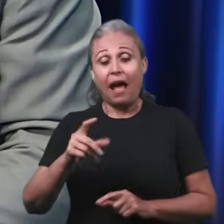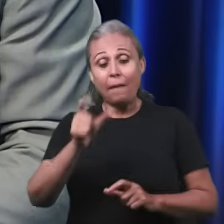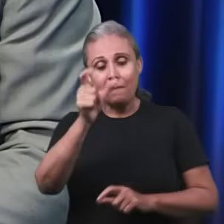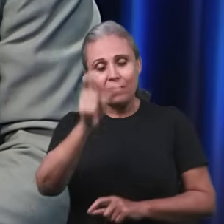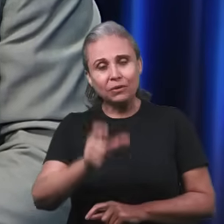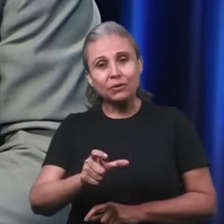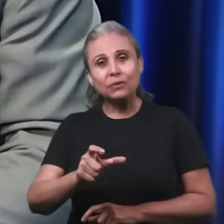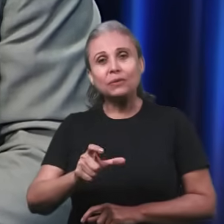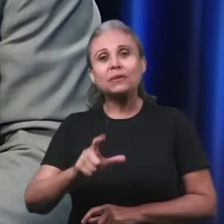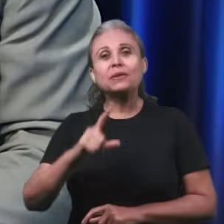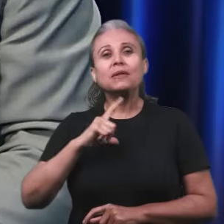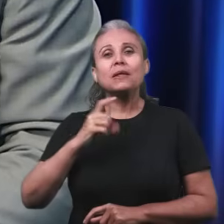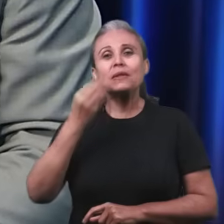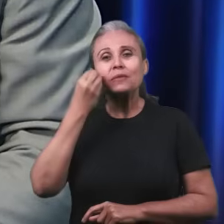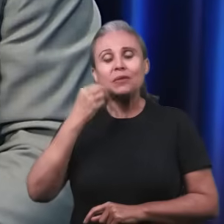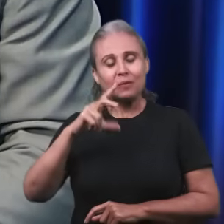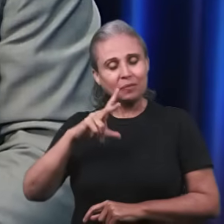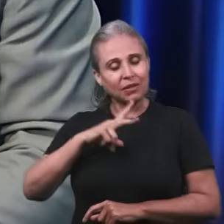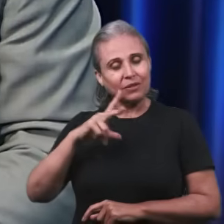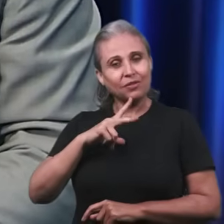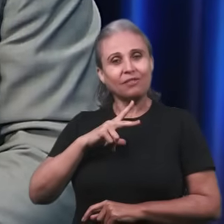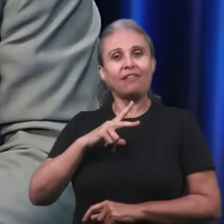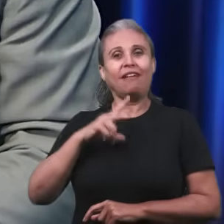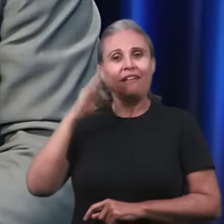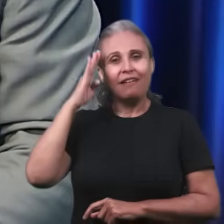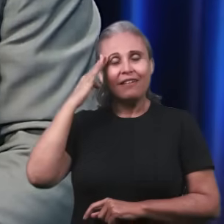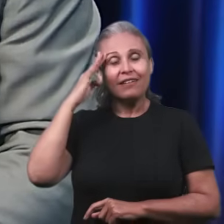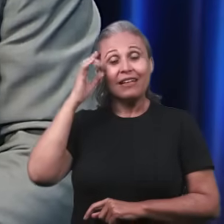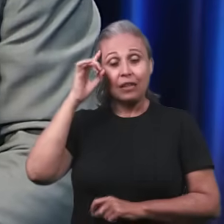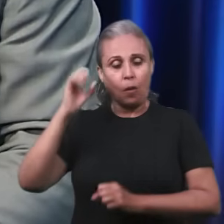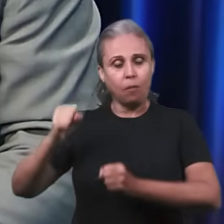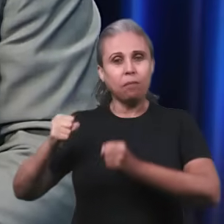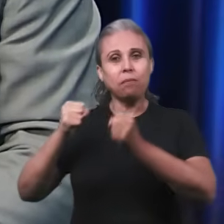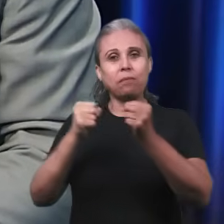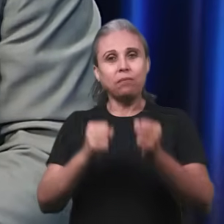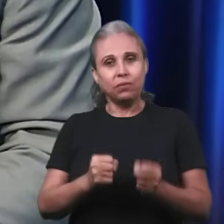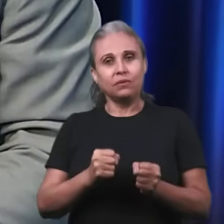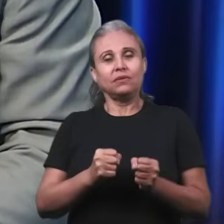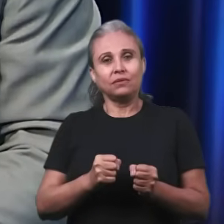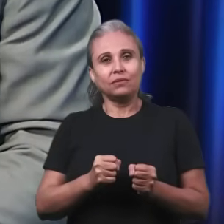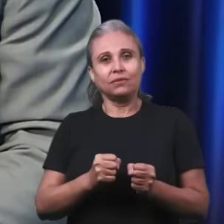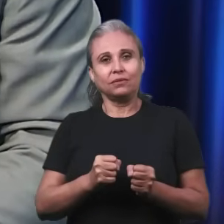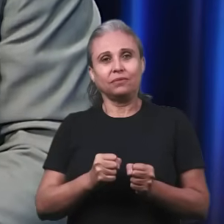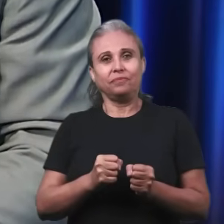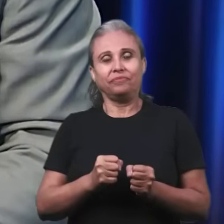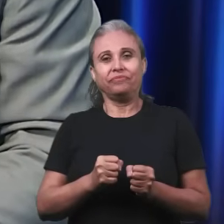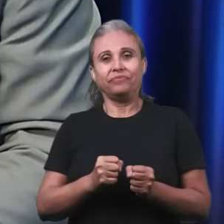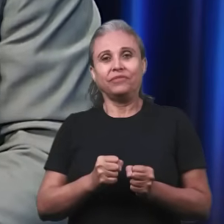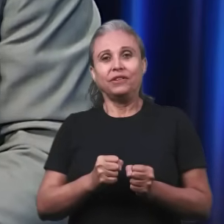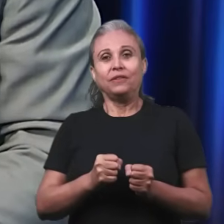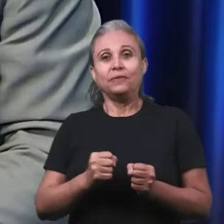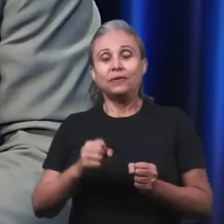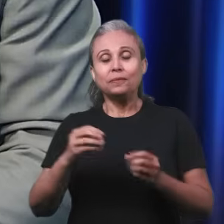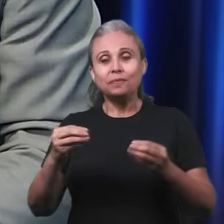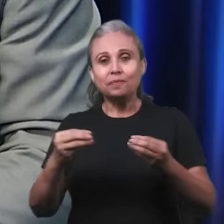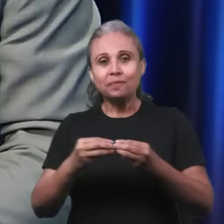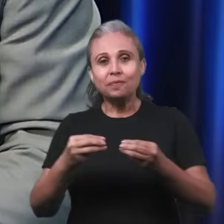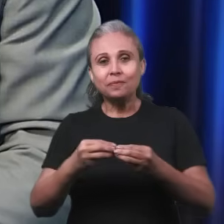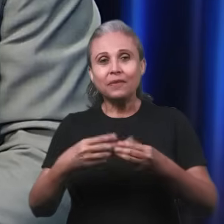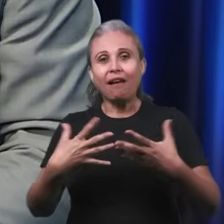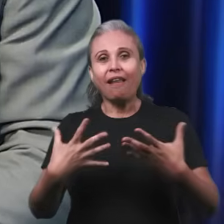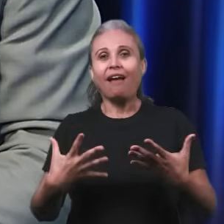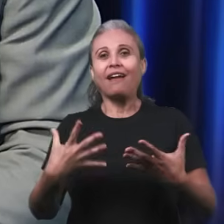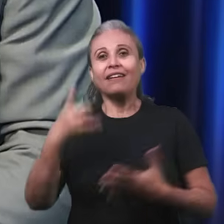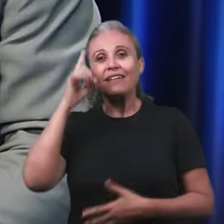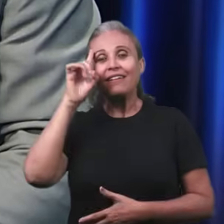que Ele é o Todo-Poderoso. E esse Glória a coxo Jesus. provou e experimentou ali esse milagre de Deus na sua vida.